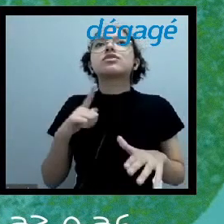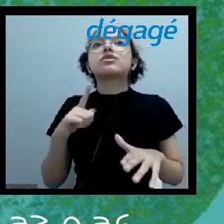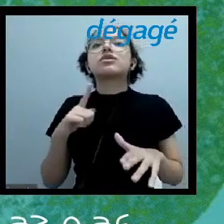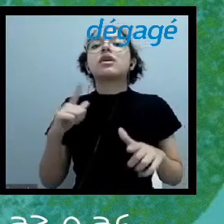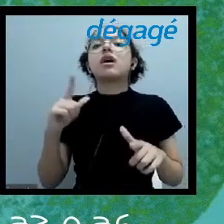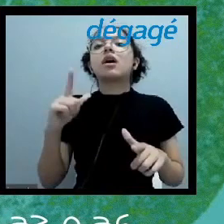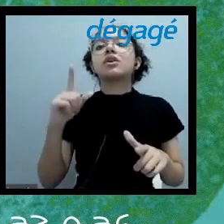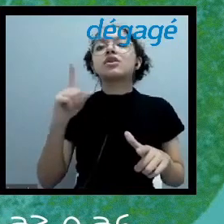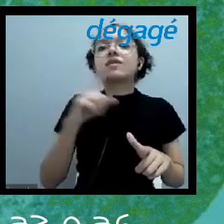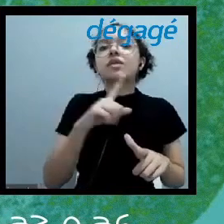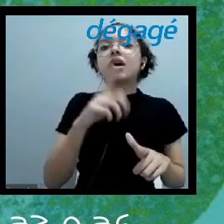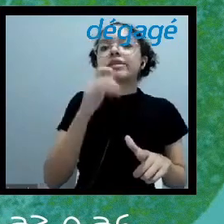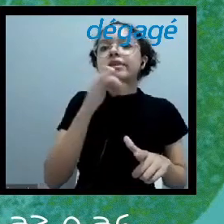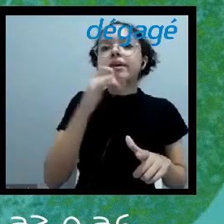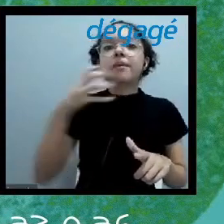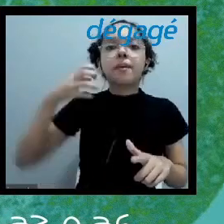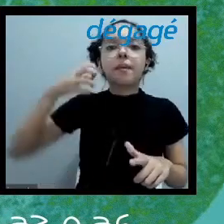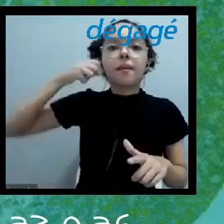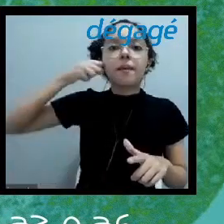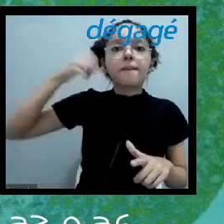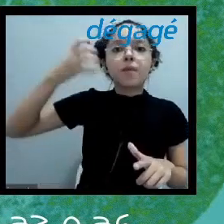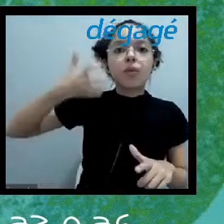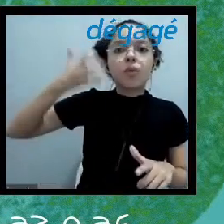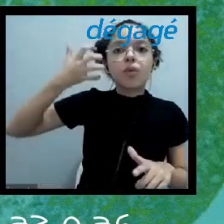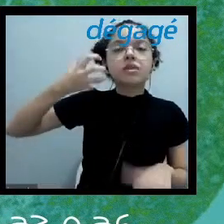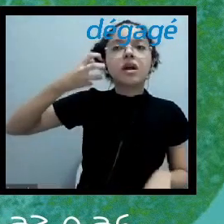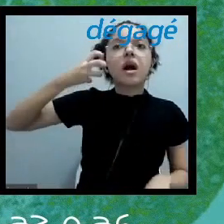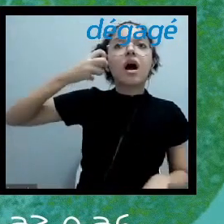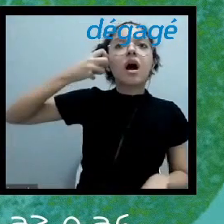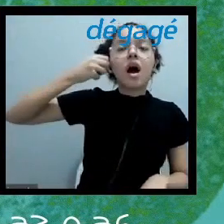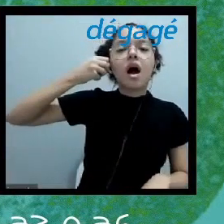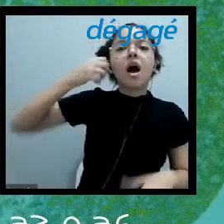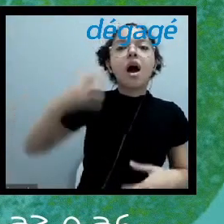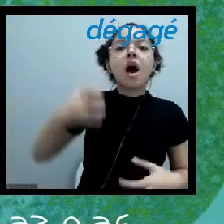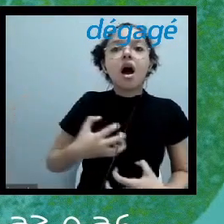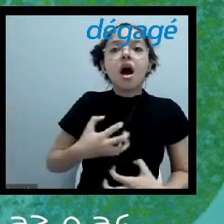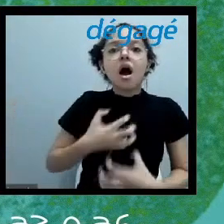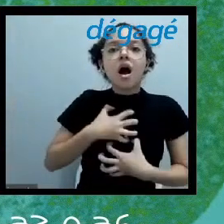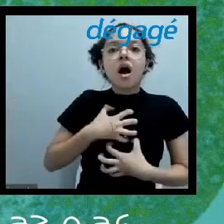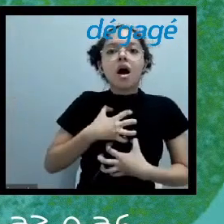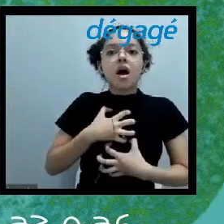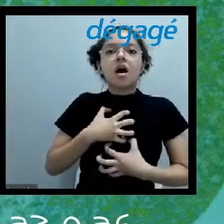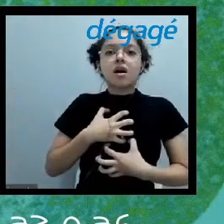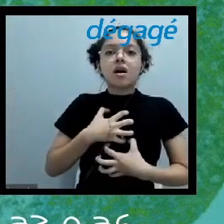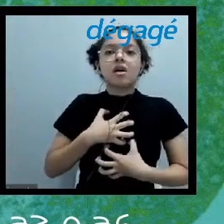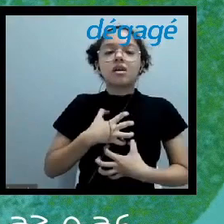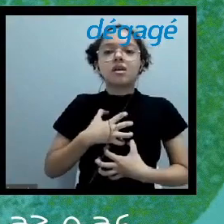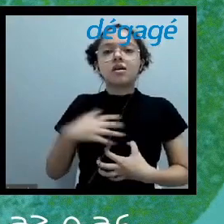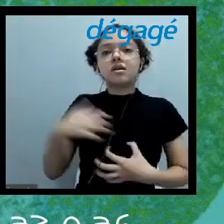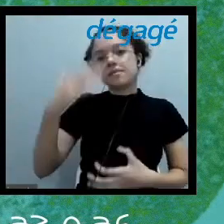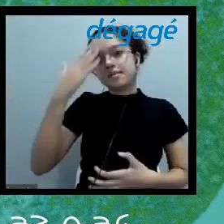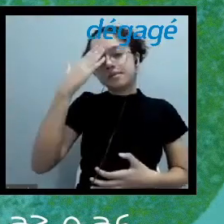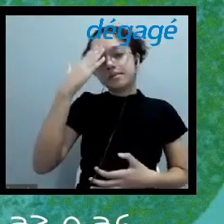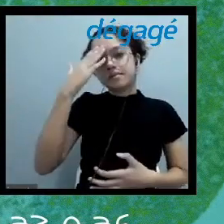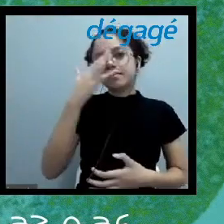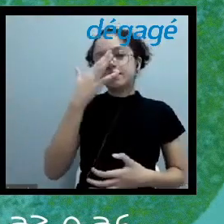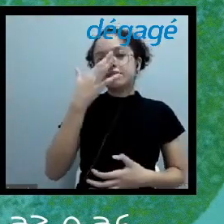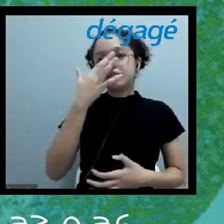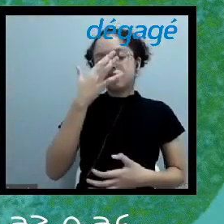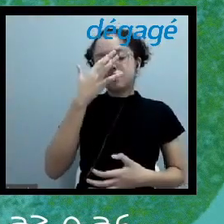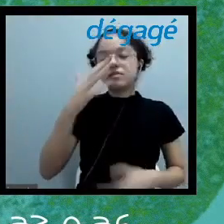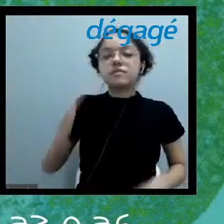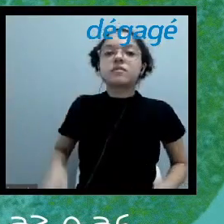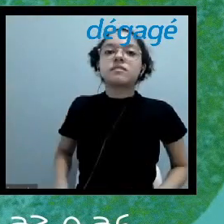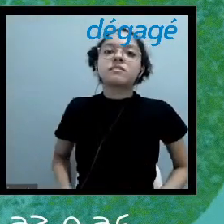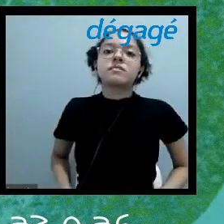sensorial, auditiva, no caso. Ele estava tocando nos nossos pescoços porque estávamos emitindo sons no ritmo também,